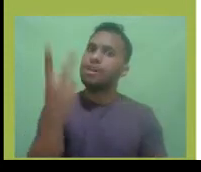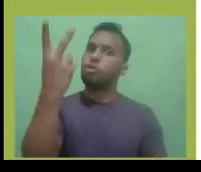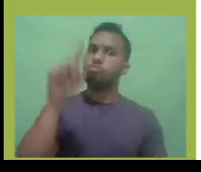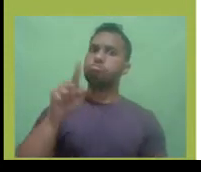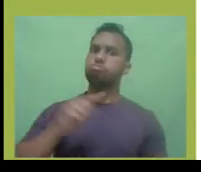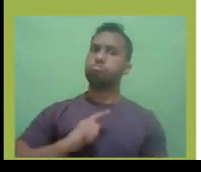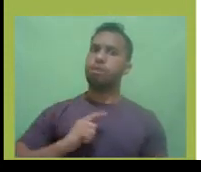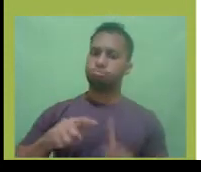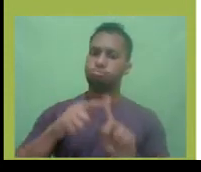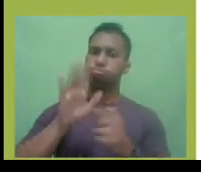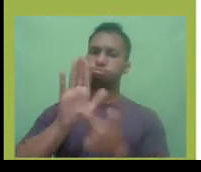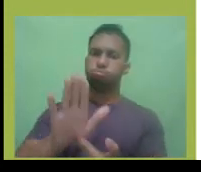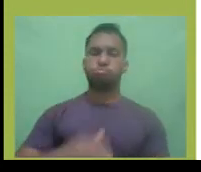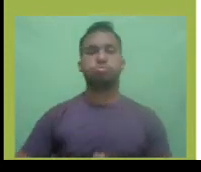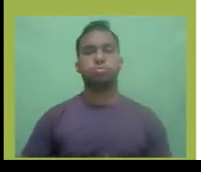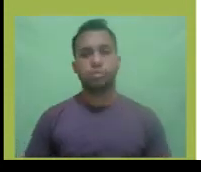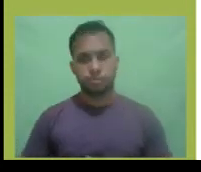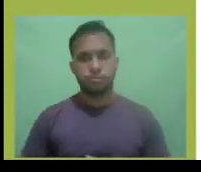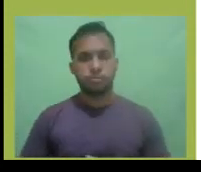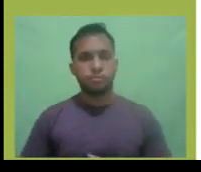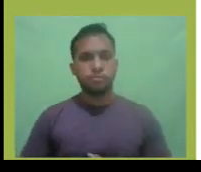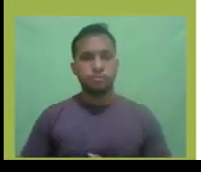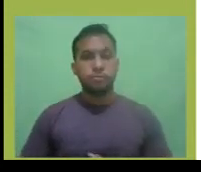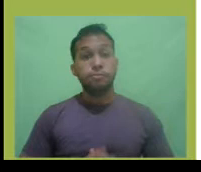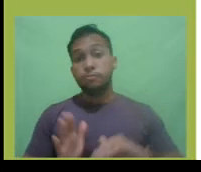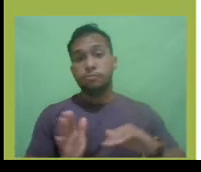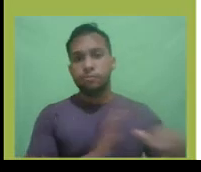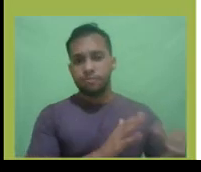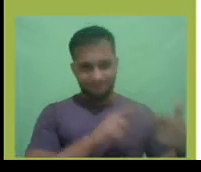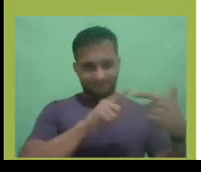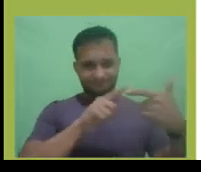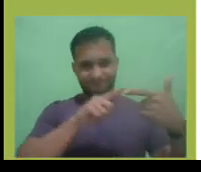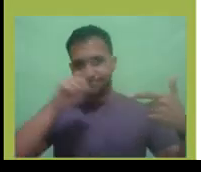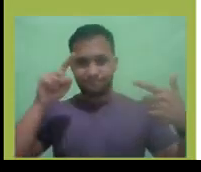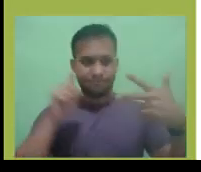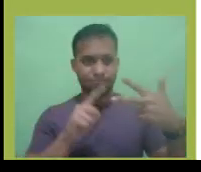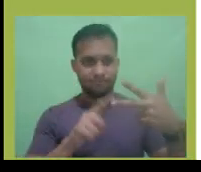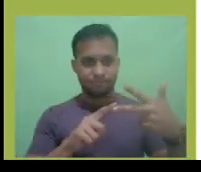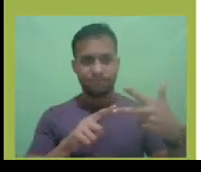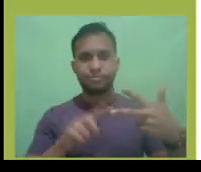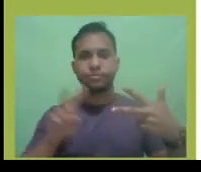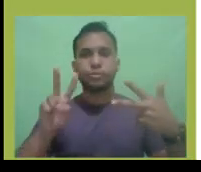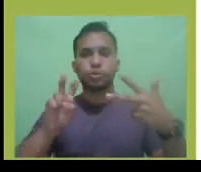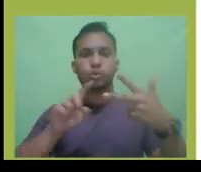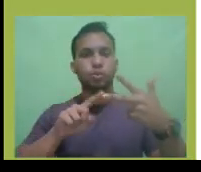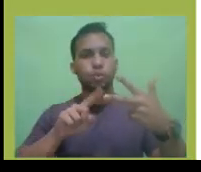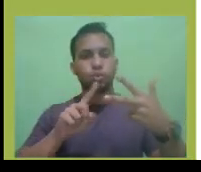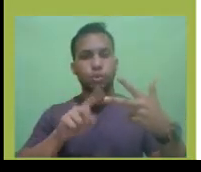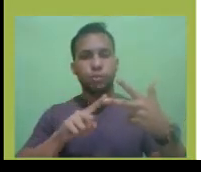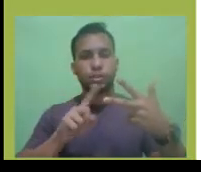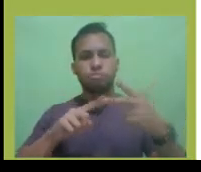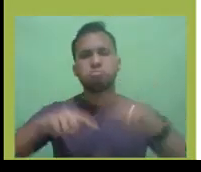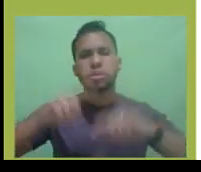Bom, para apresentar um seminário, em geral, a gente utiliza de recursos audiovisuais. Hoje, os mais utilizados são o